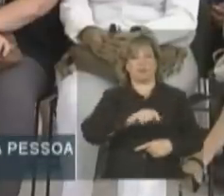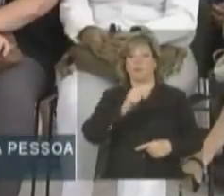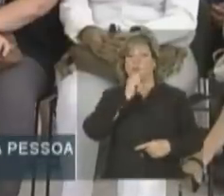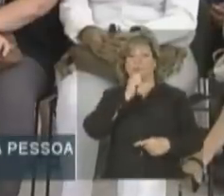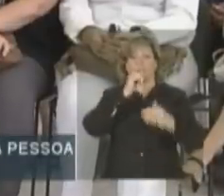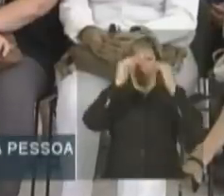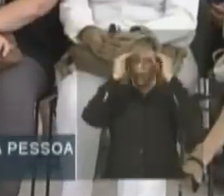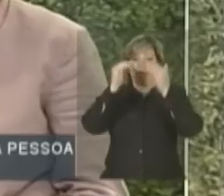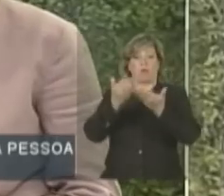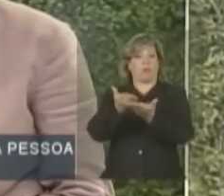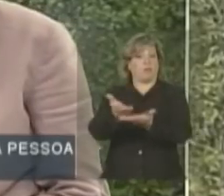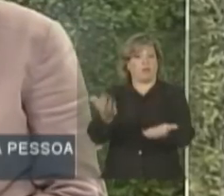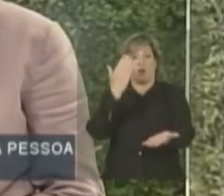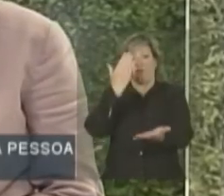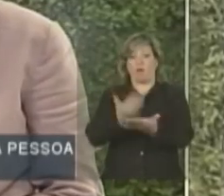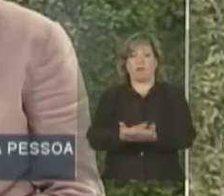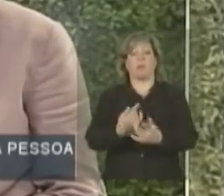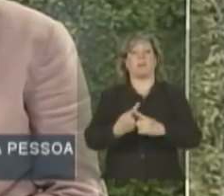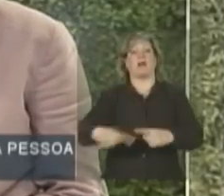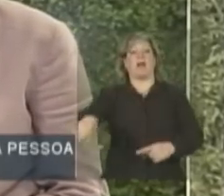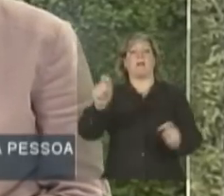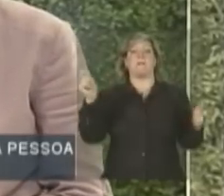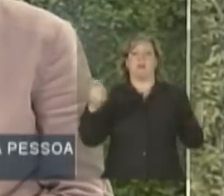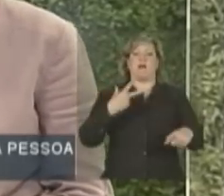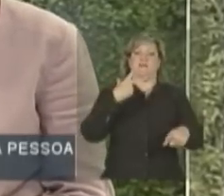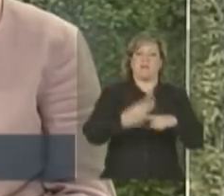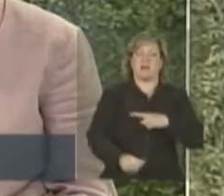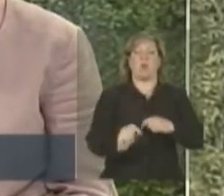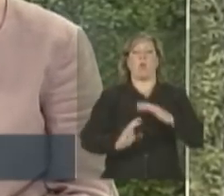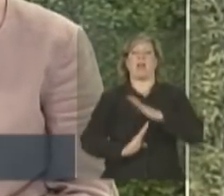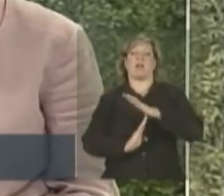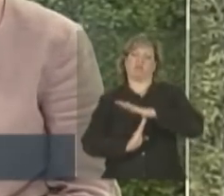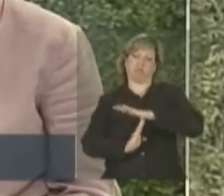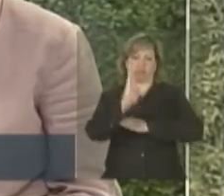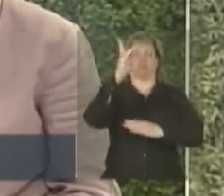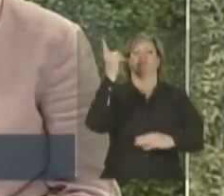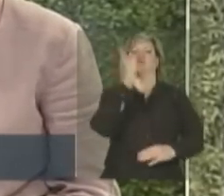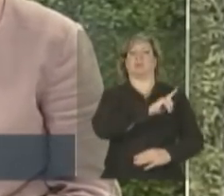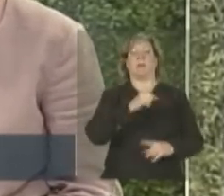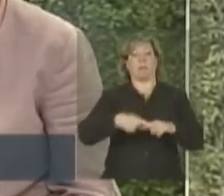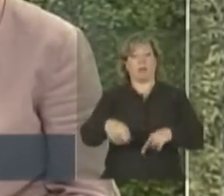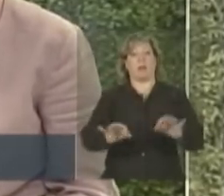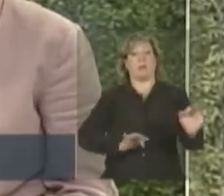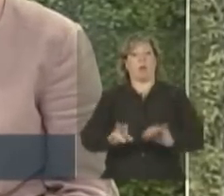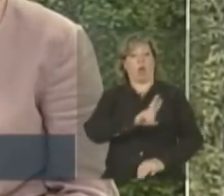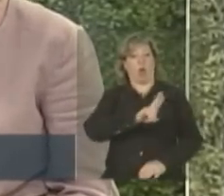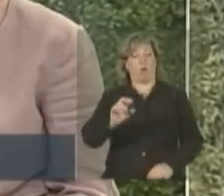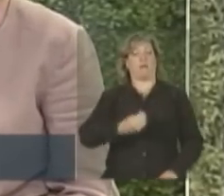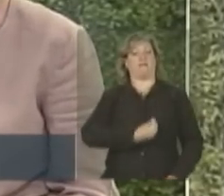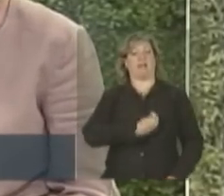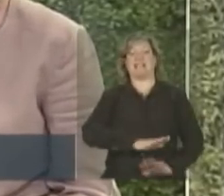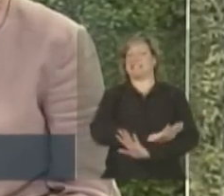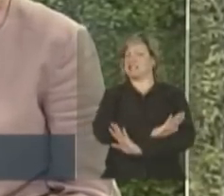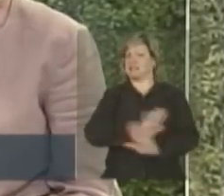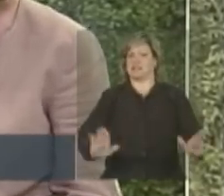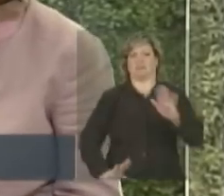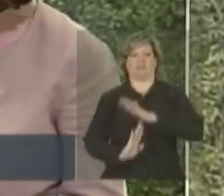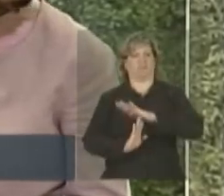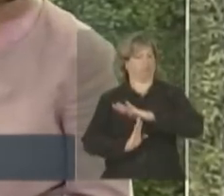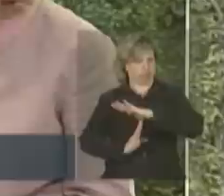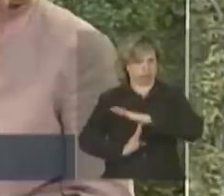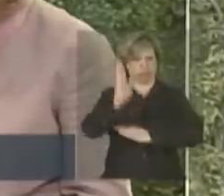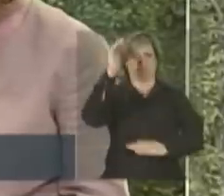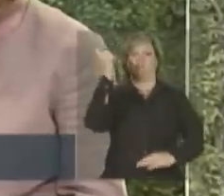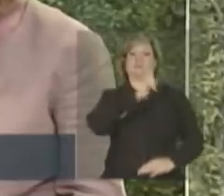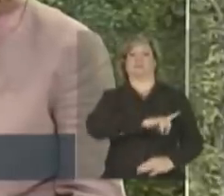confiança de que são capazes de superar limites. Por isso, esse plano se chama Viver Sem Limite.